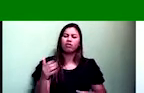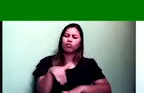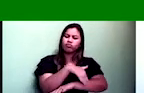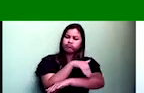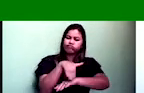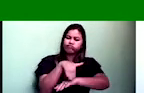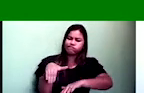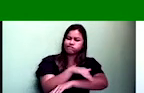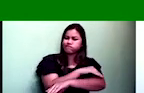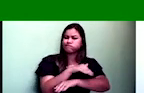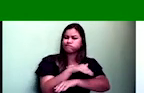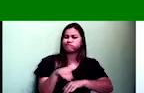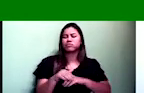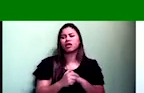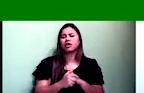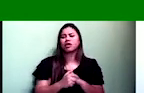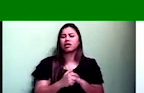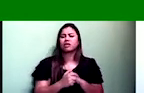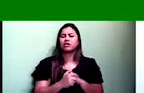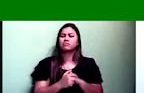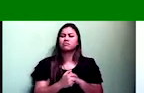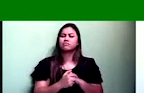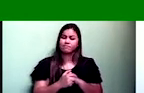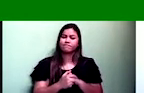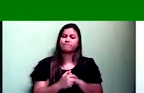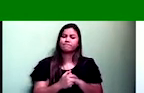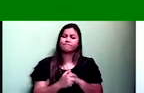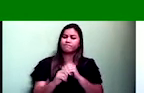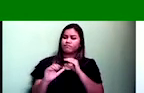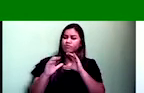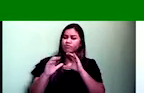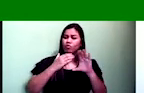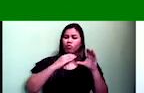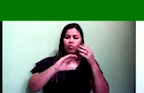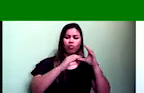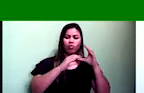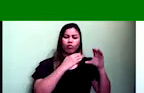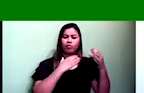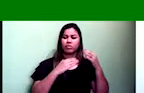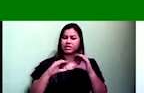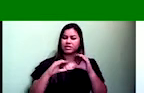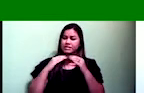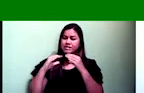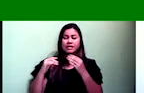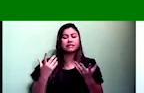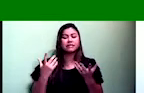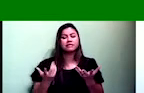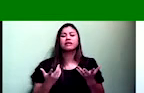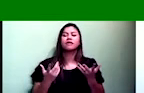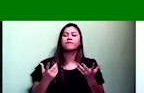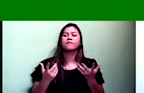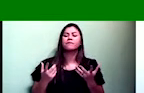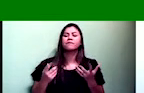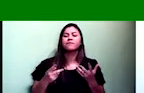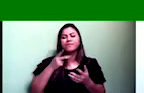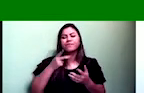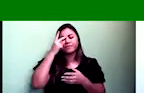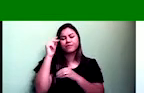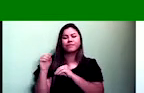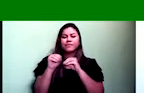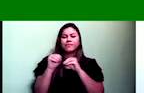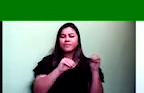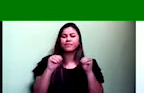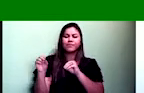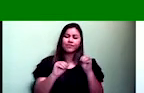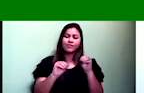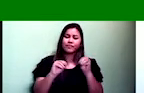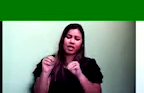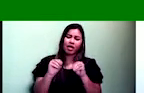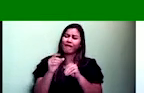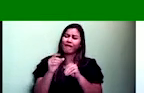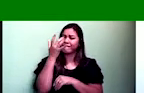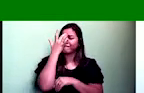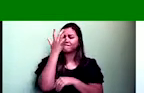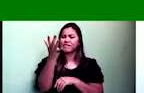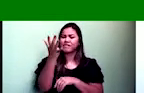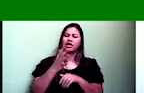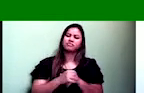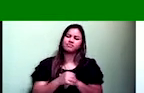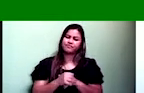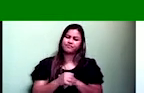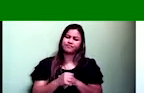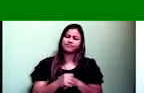estradas, a comunicação e a mobilização das pessoas ficou muito mais fácil. E